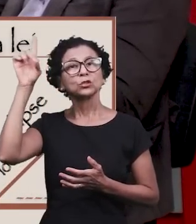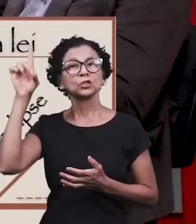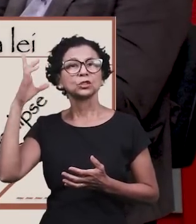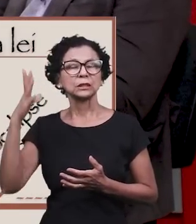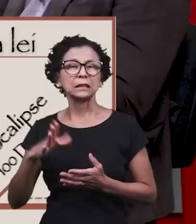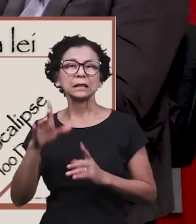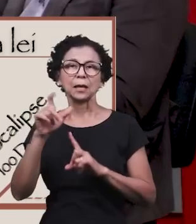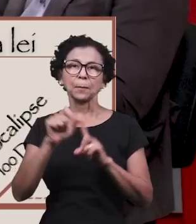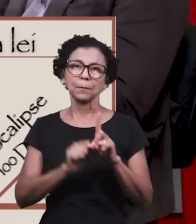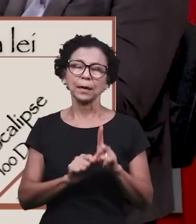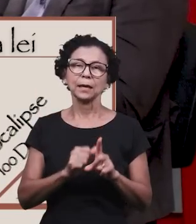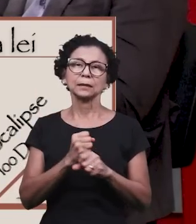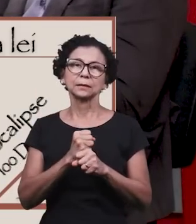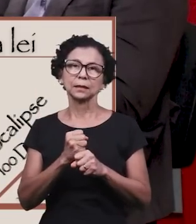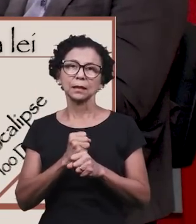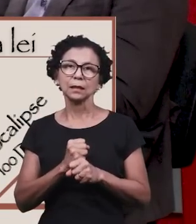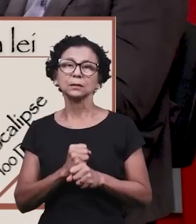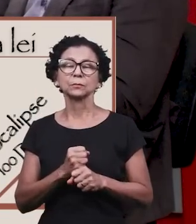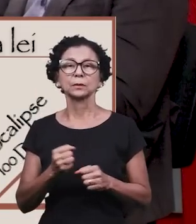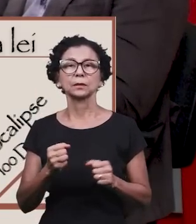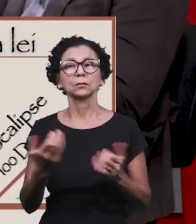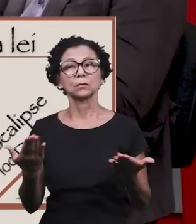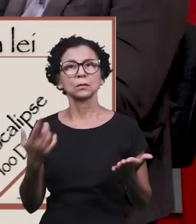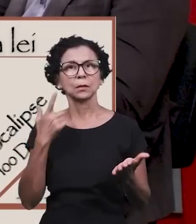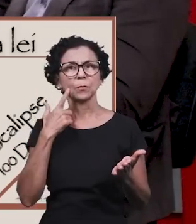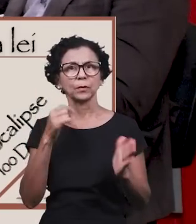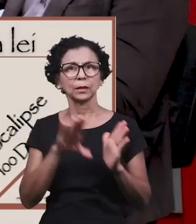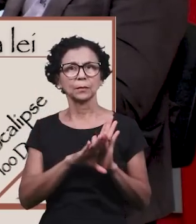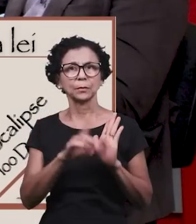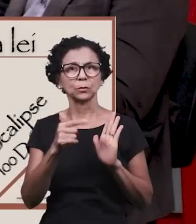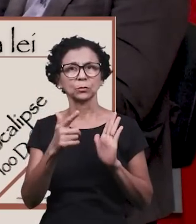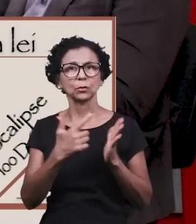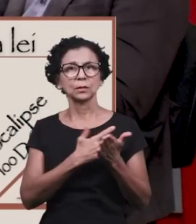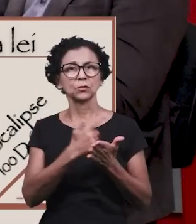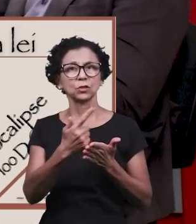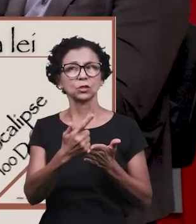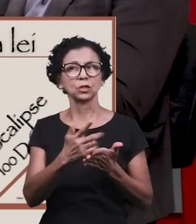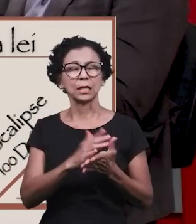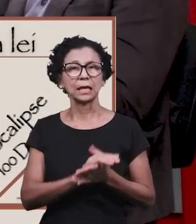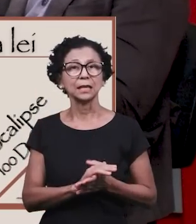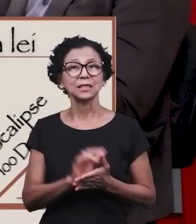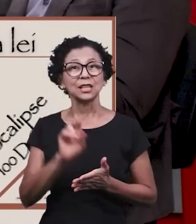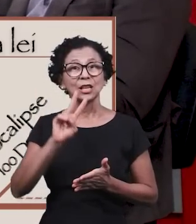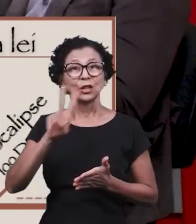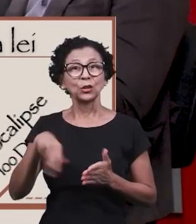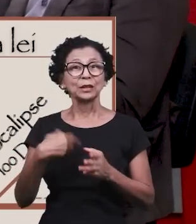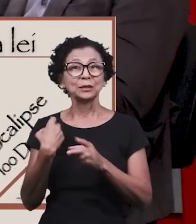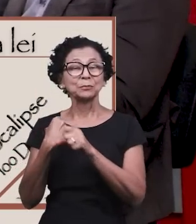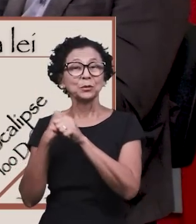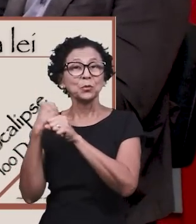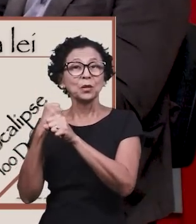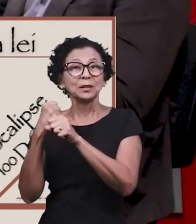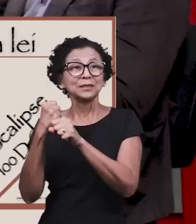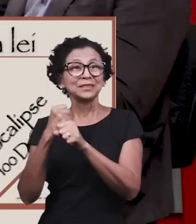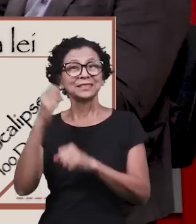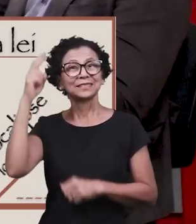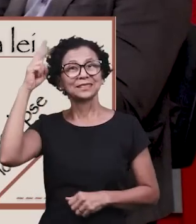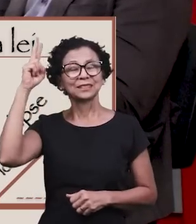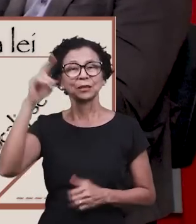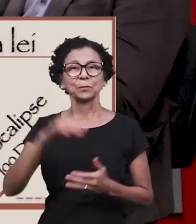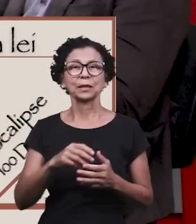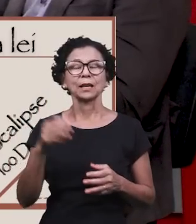tão acostumados a dizer que Abraão, pai da fé, e na verdade, no texto lido, Abraão, sai da tua